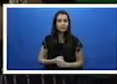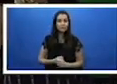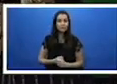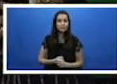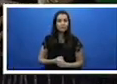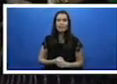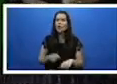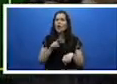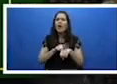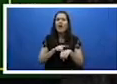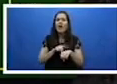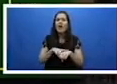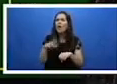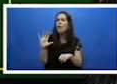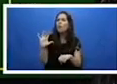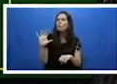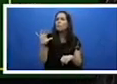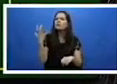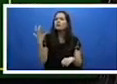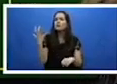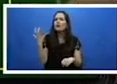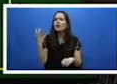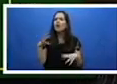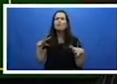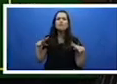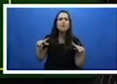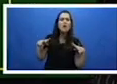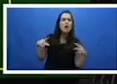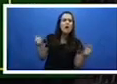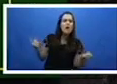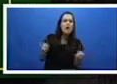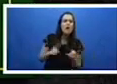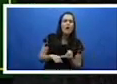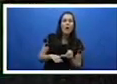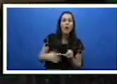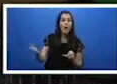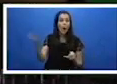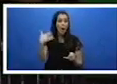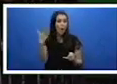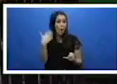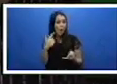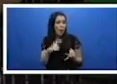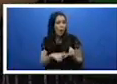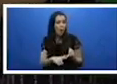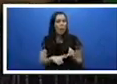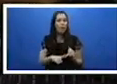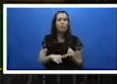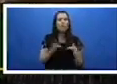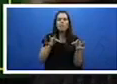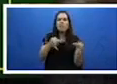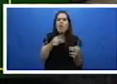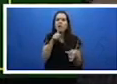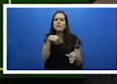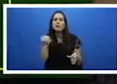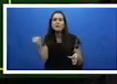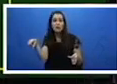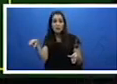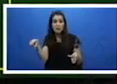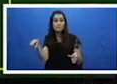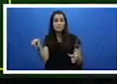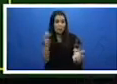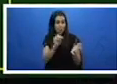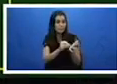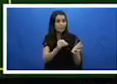Quando aconteceu isso? Nas férias, no verão, no final de semana? Colocar